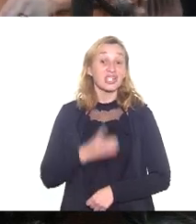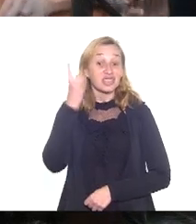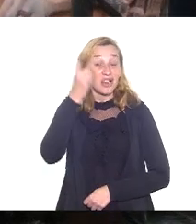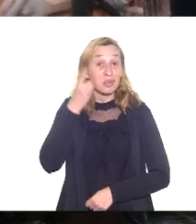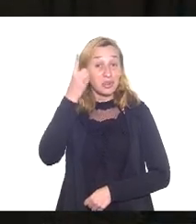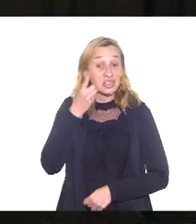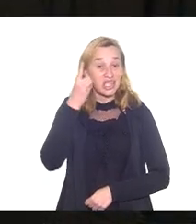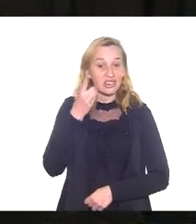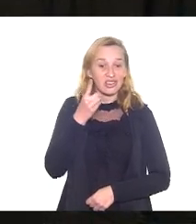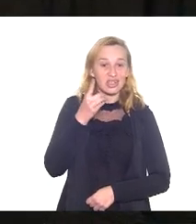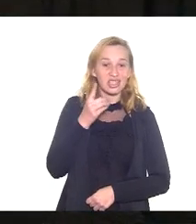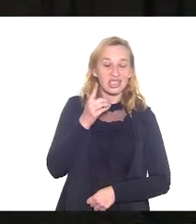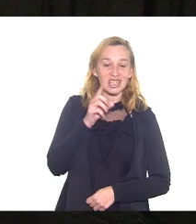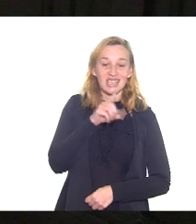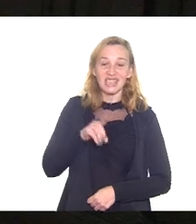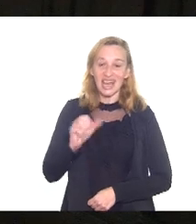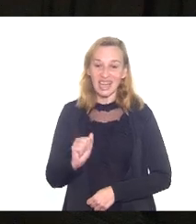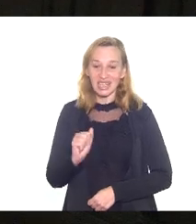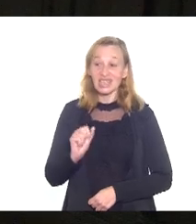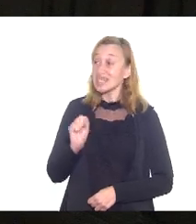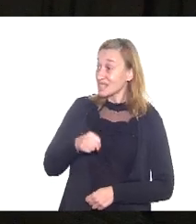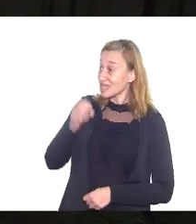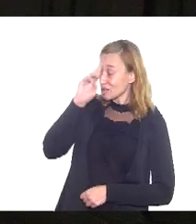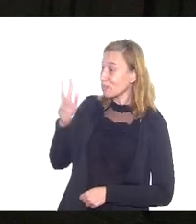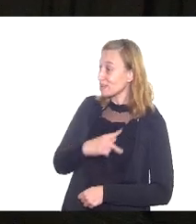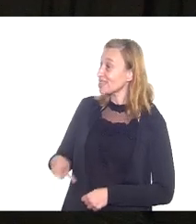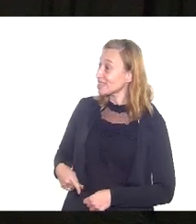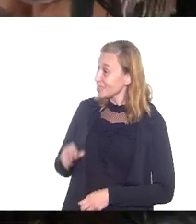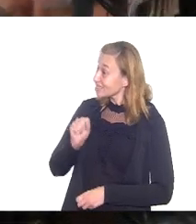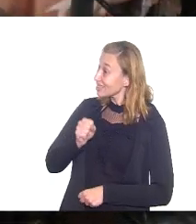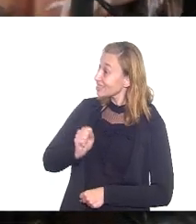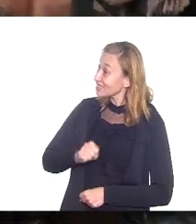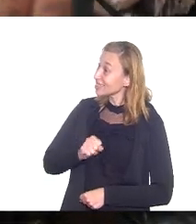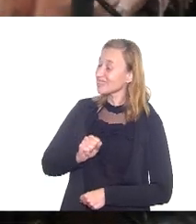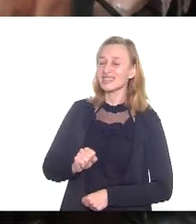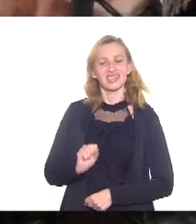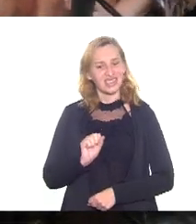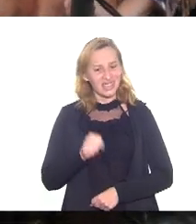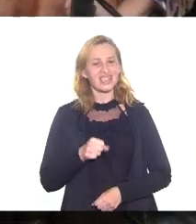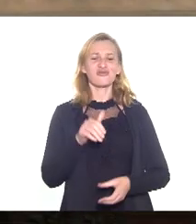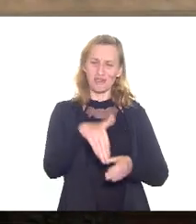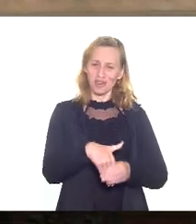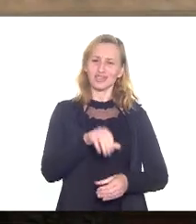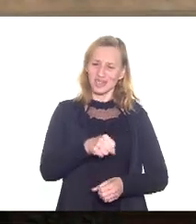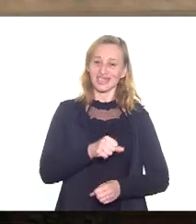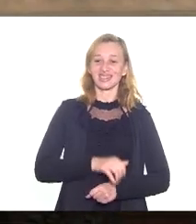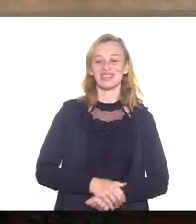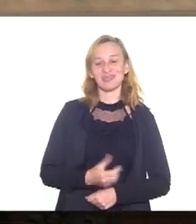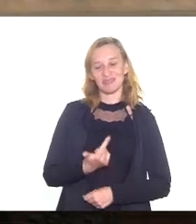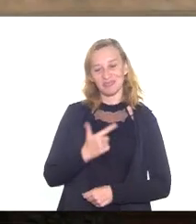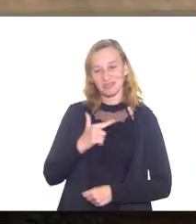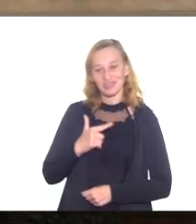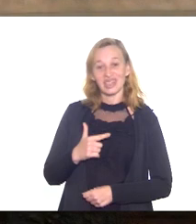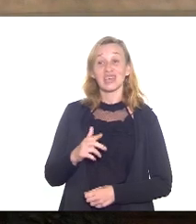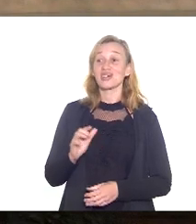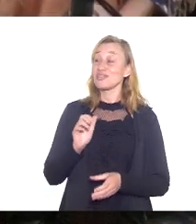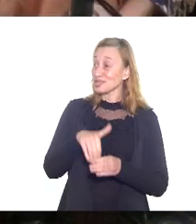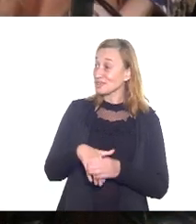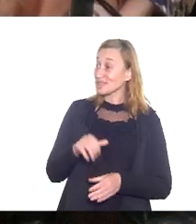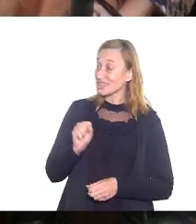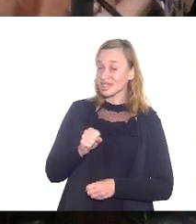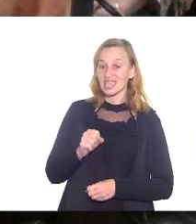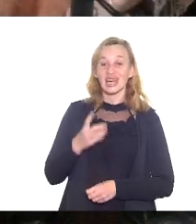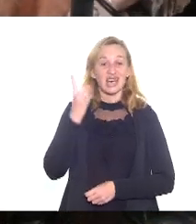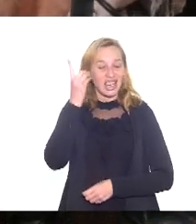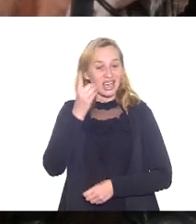Deputado Renato Zá. Sim, senhor presidente. Sim, senhor presidente. Sim, senhora. Voto sim. Renata Souza votou sim. Deputado